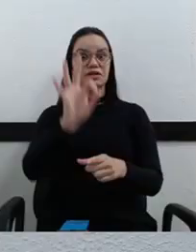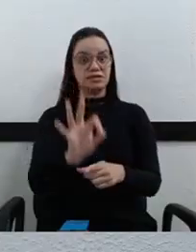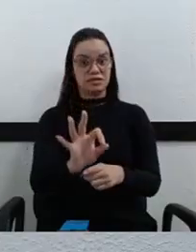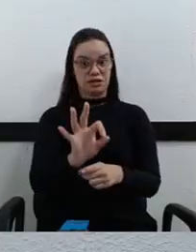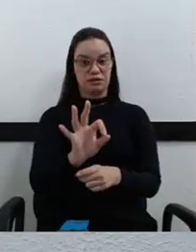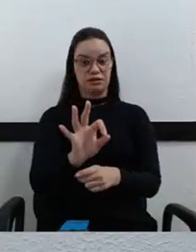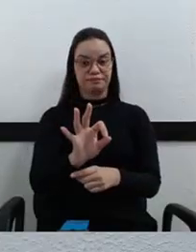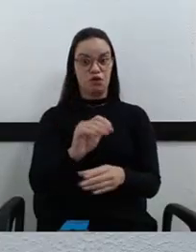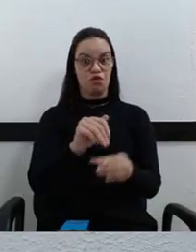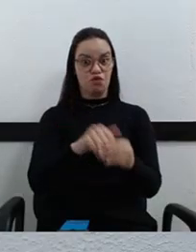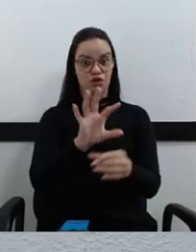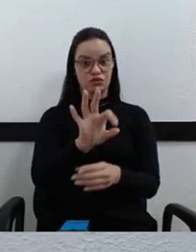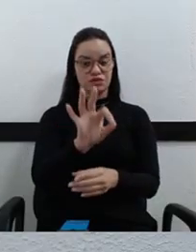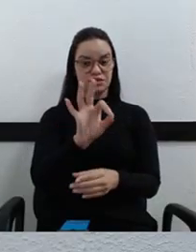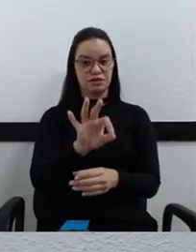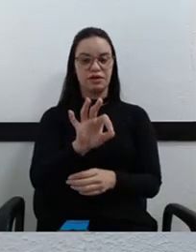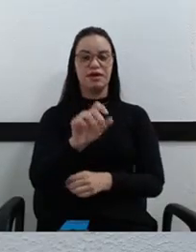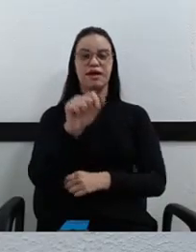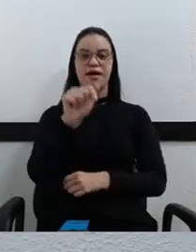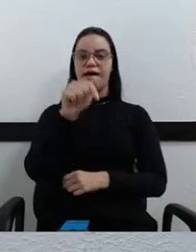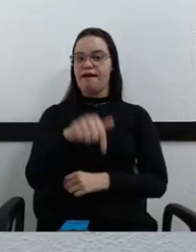né? Aqui não